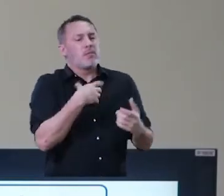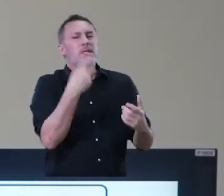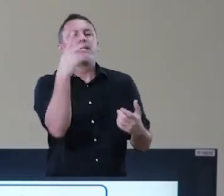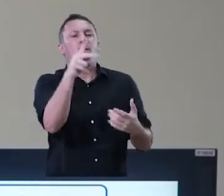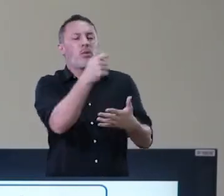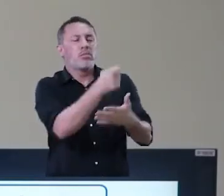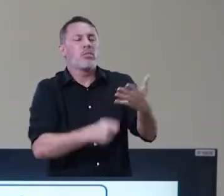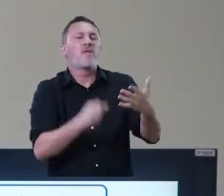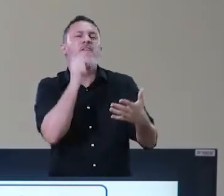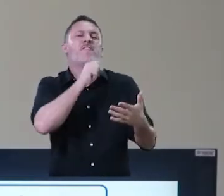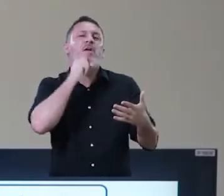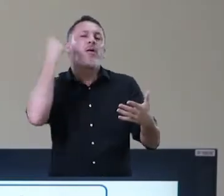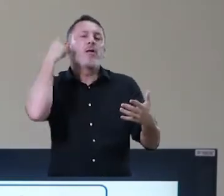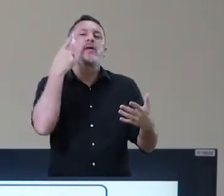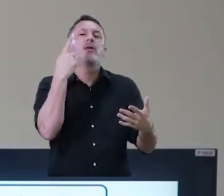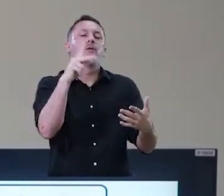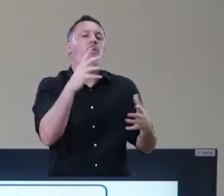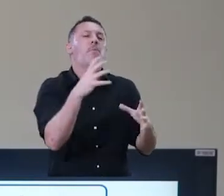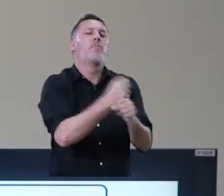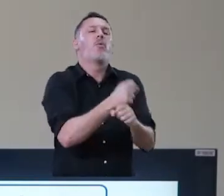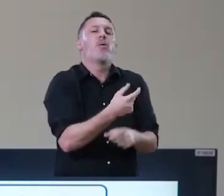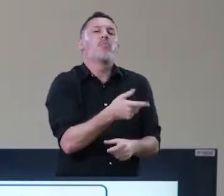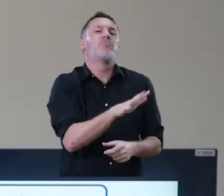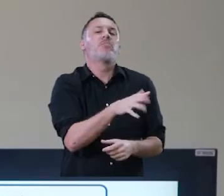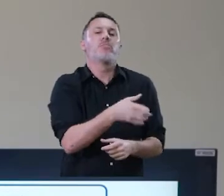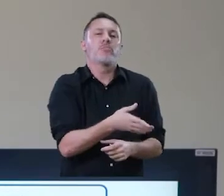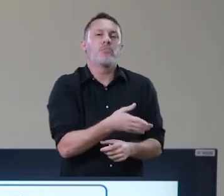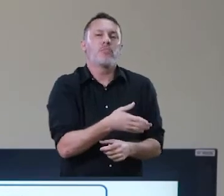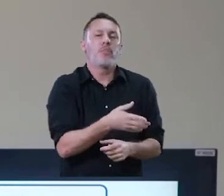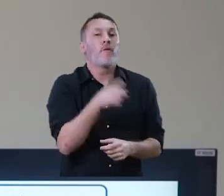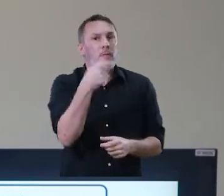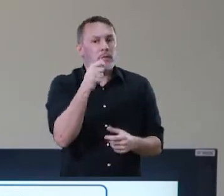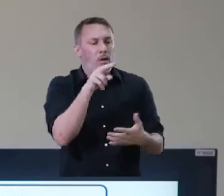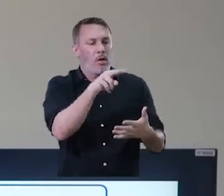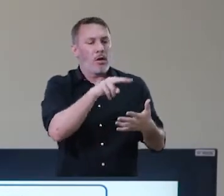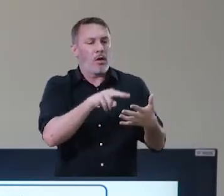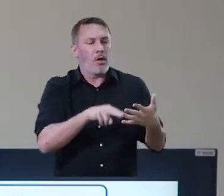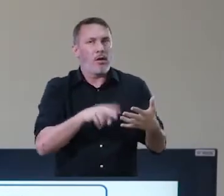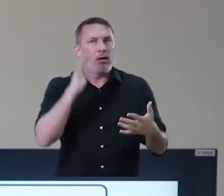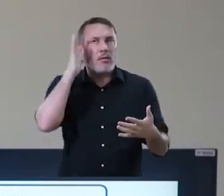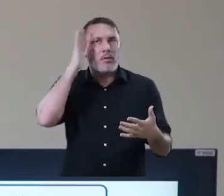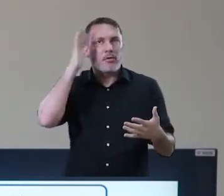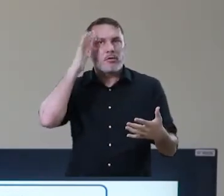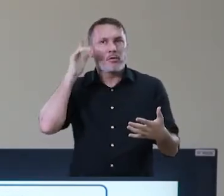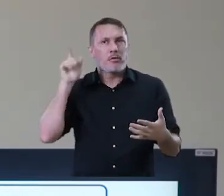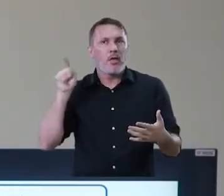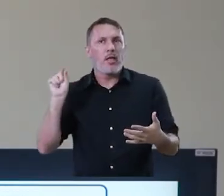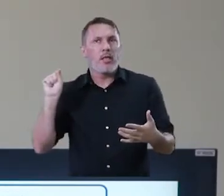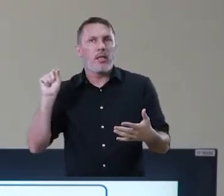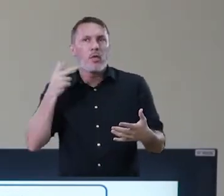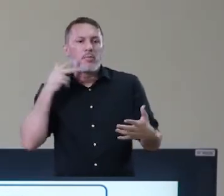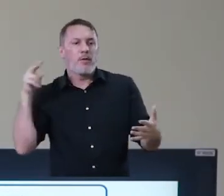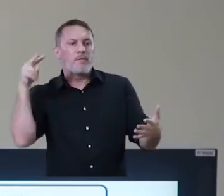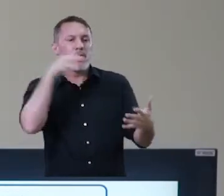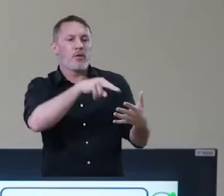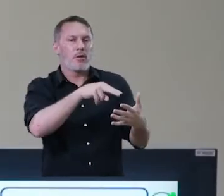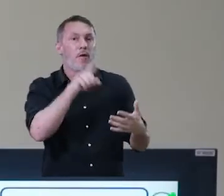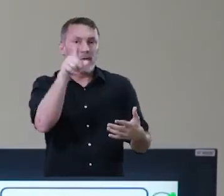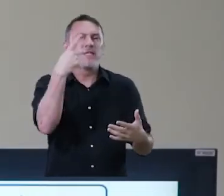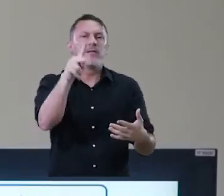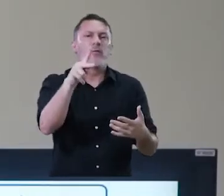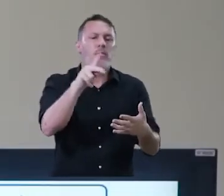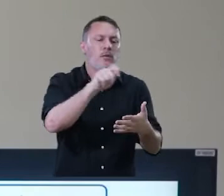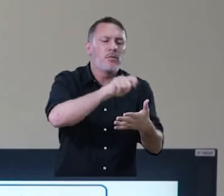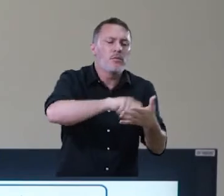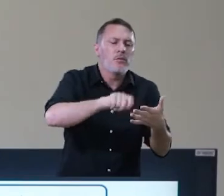Vamos, né, encarne aí um corretor, para você entender melhor o que ele vai olhar durante o seu texto.